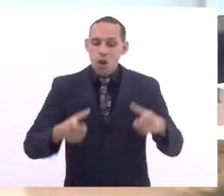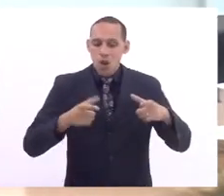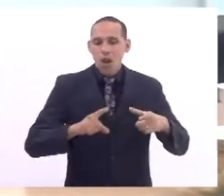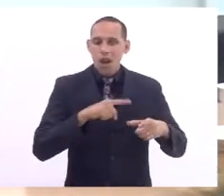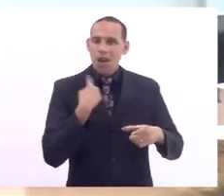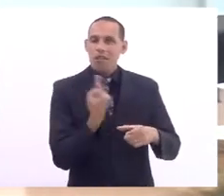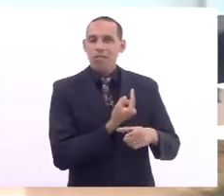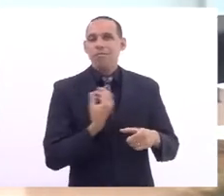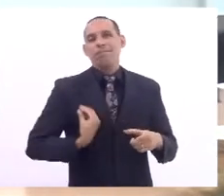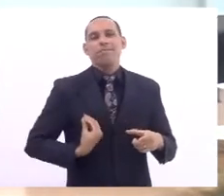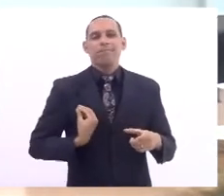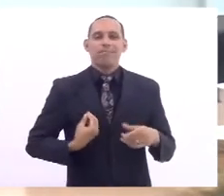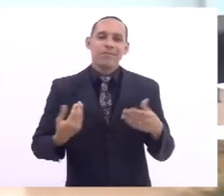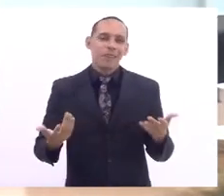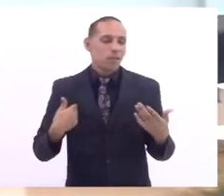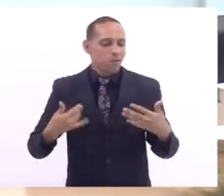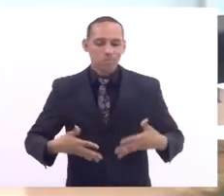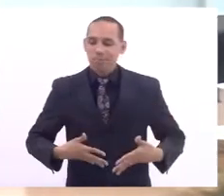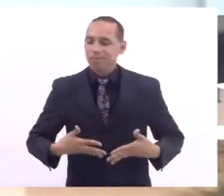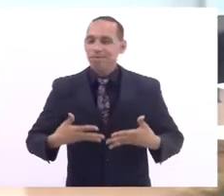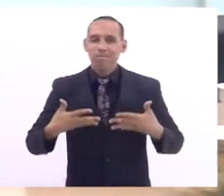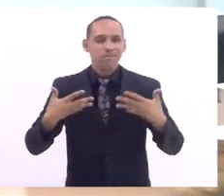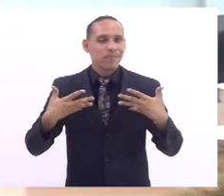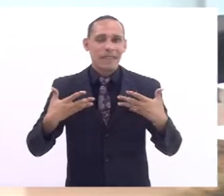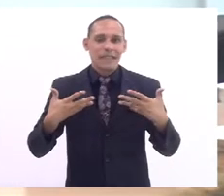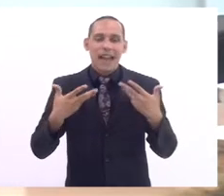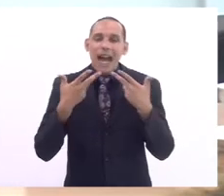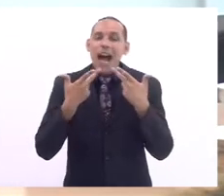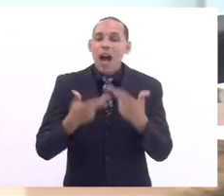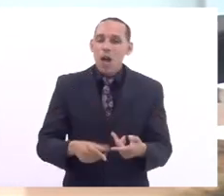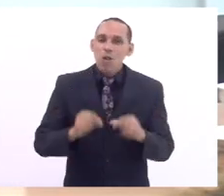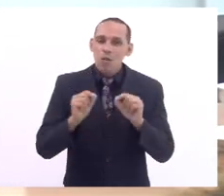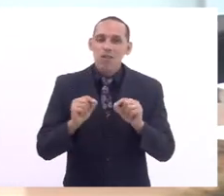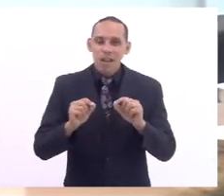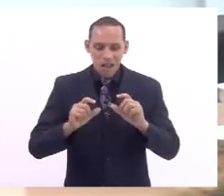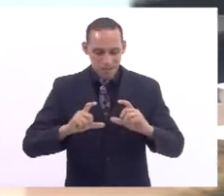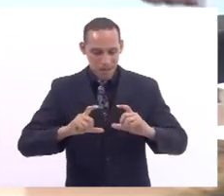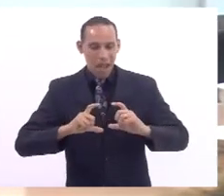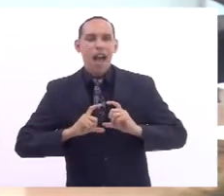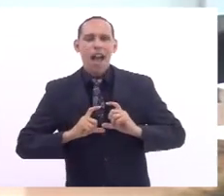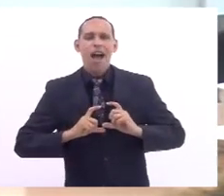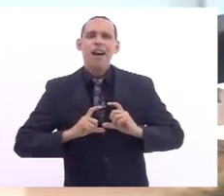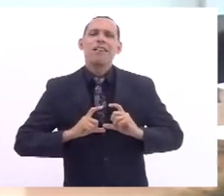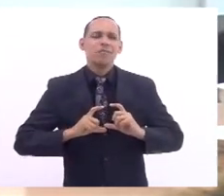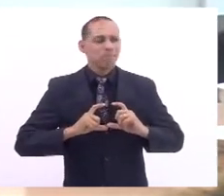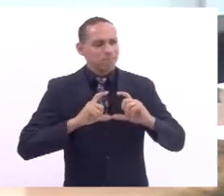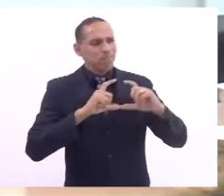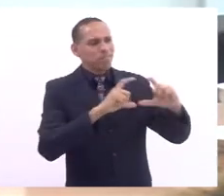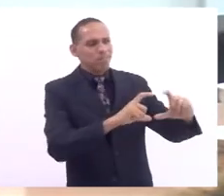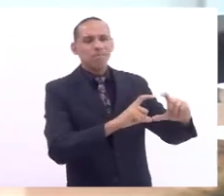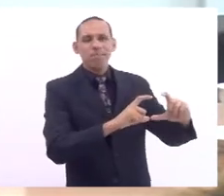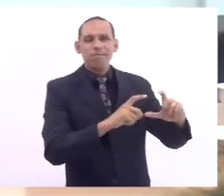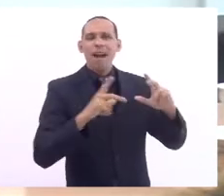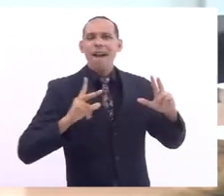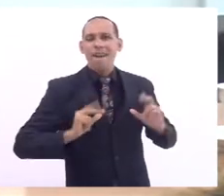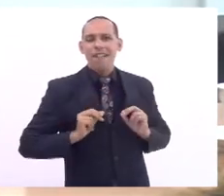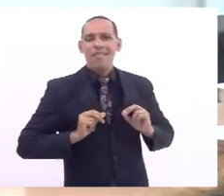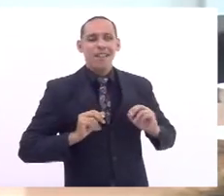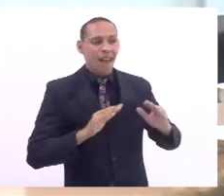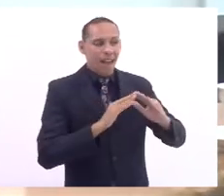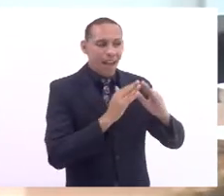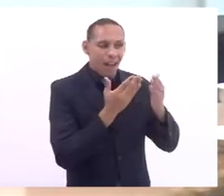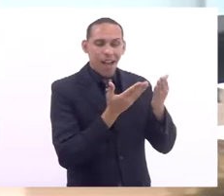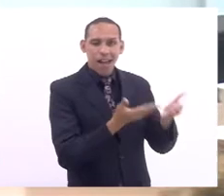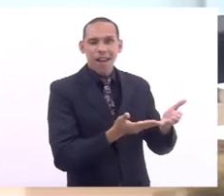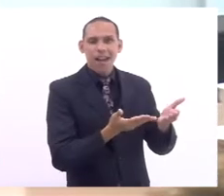é eu tenho muito Muita honra dizer que essa medalha é muito merecida e dizer que a casa hoje ela Ocupa